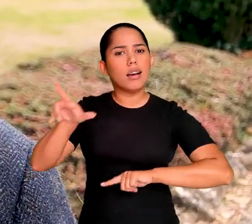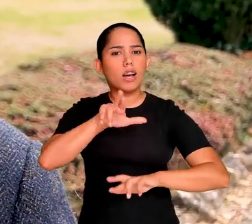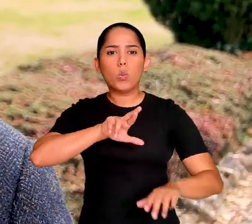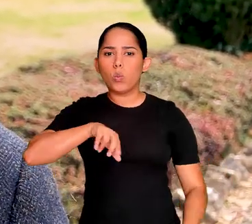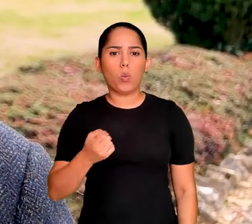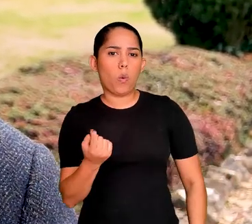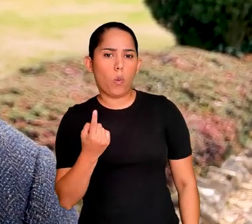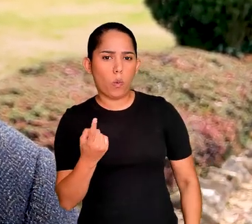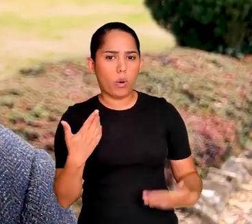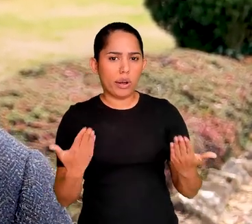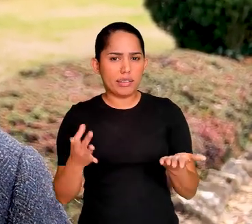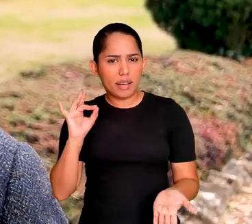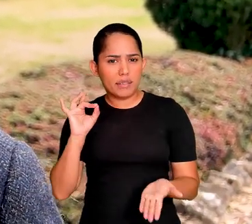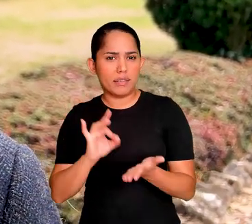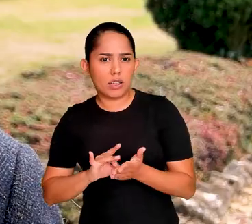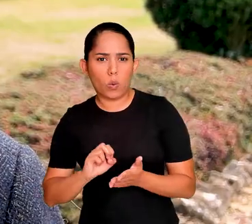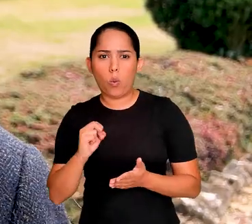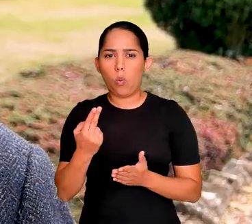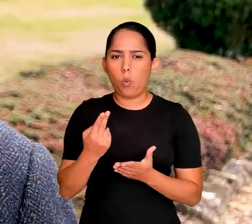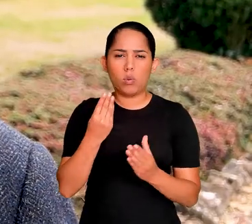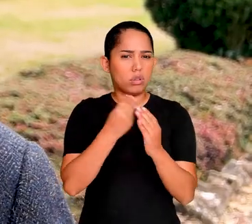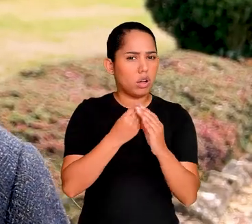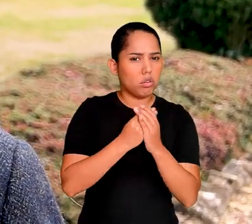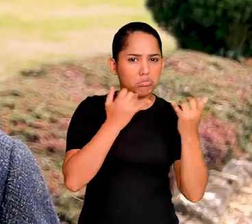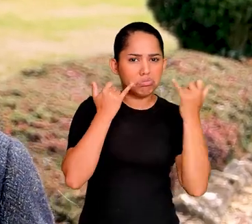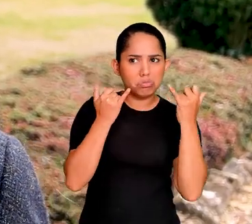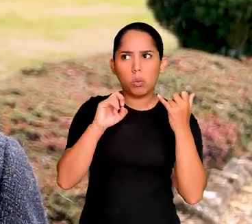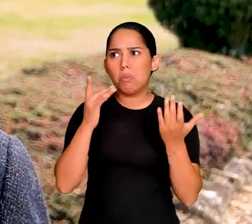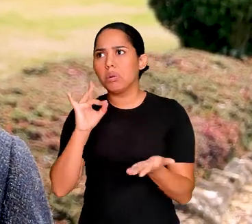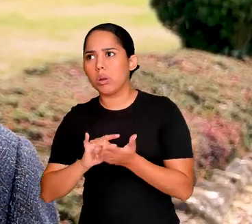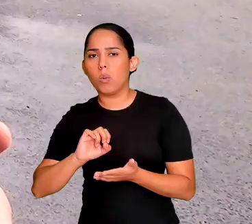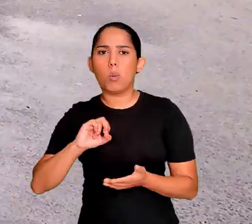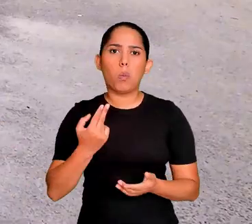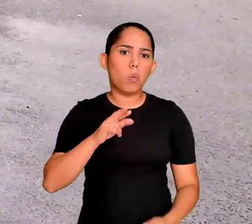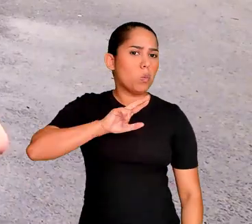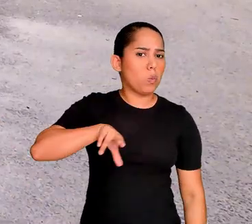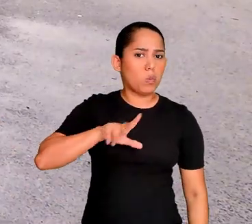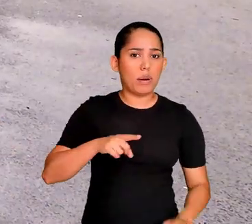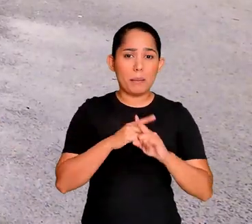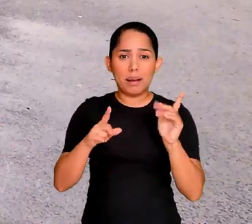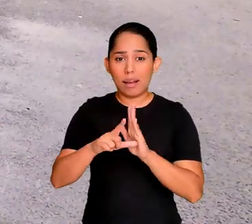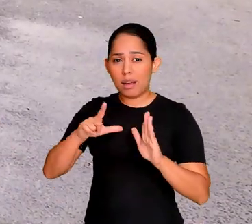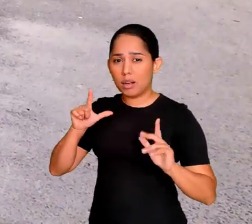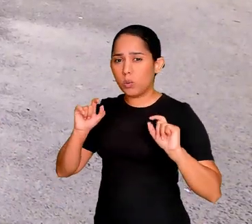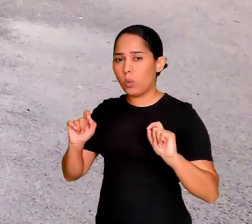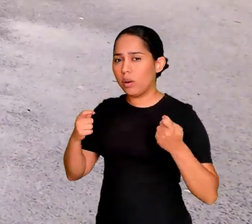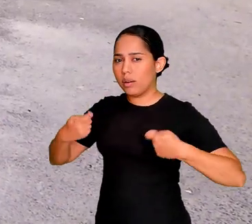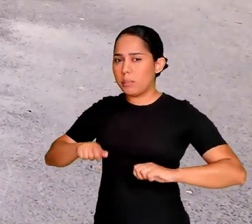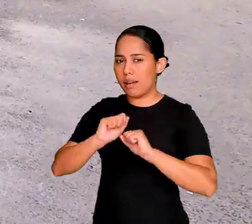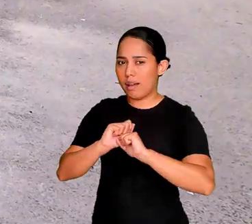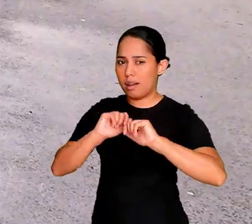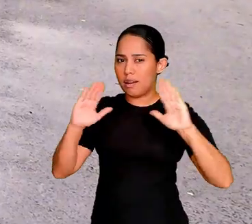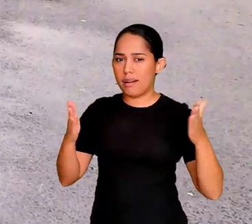really say, this is a fact, or this is my data, or this is true, or this is not true, a step before that is to be